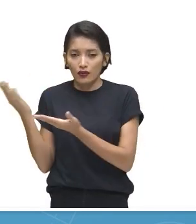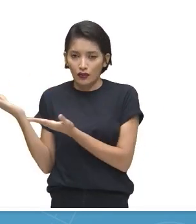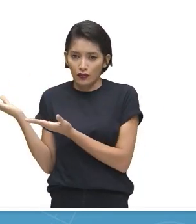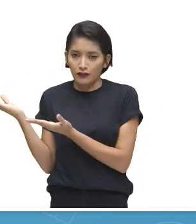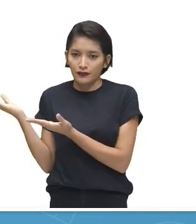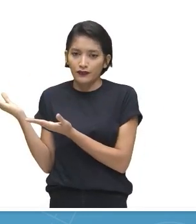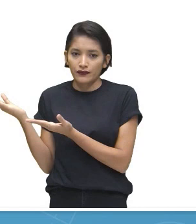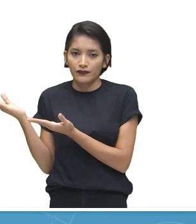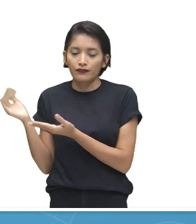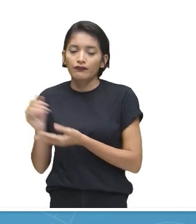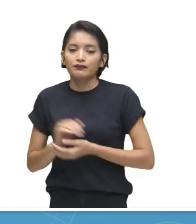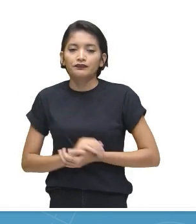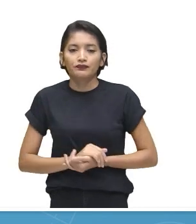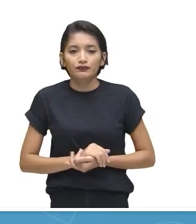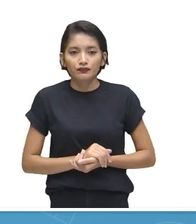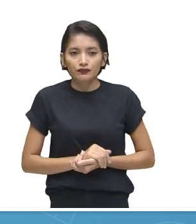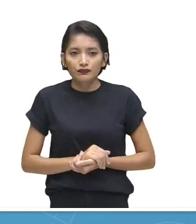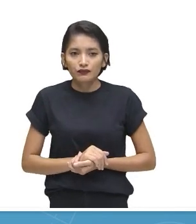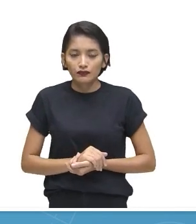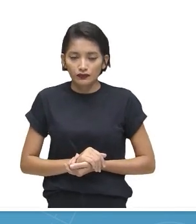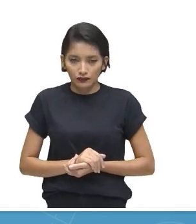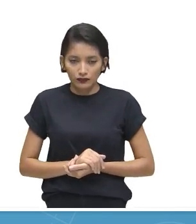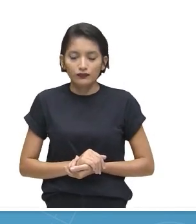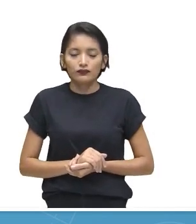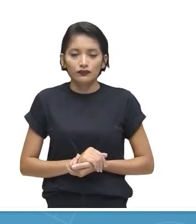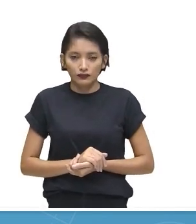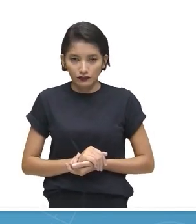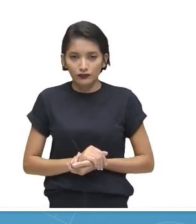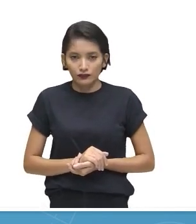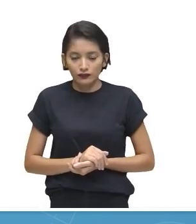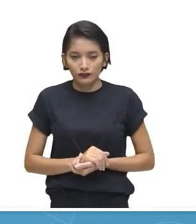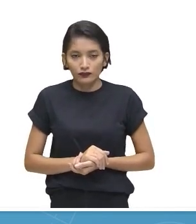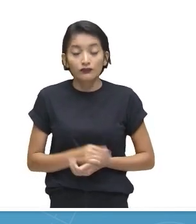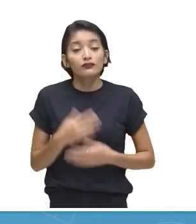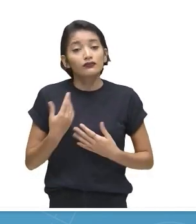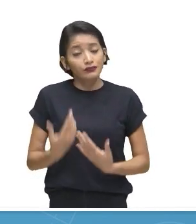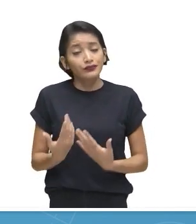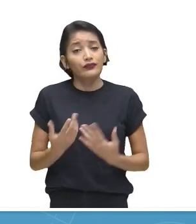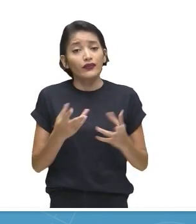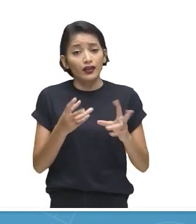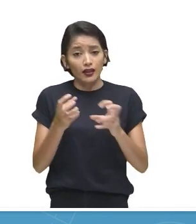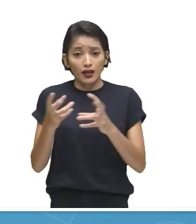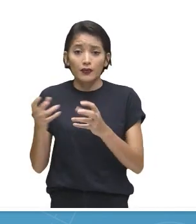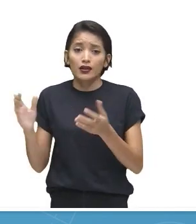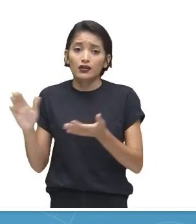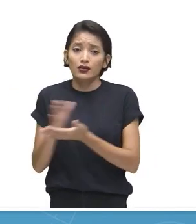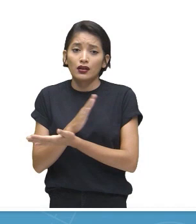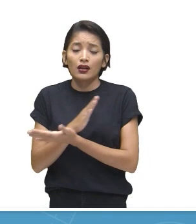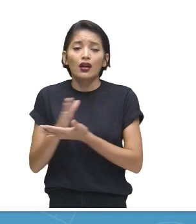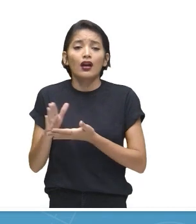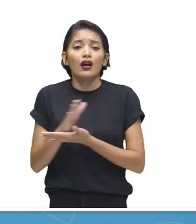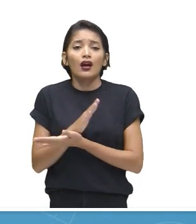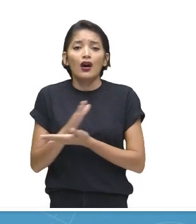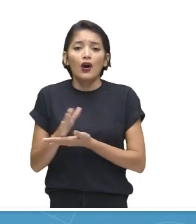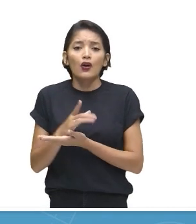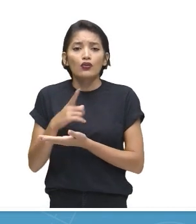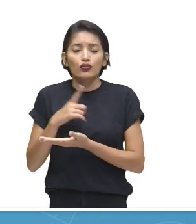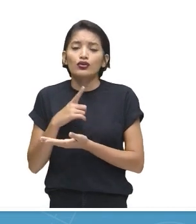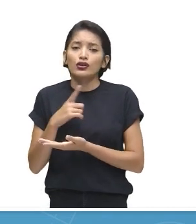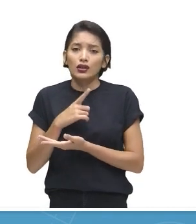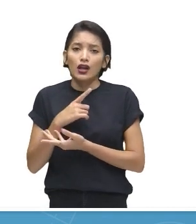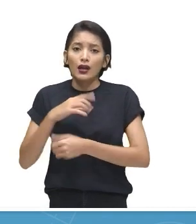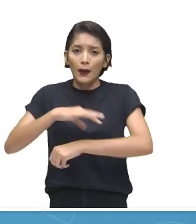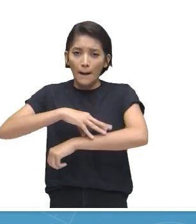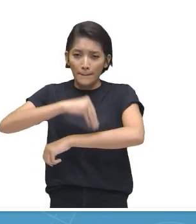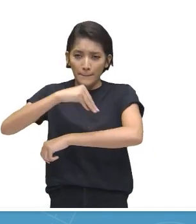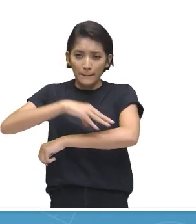da derme, certo? Aí a nossa derme. E aí você vai observar os folículos pilosos, de onde nascem os pelos,